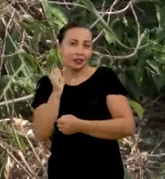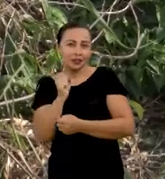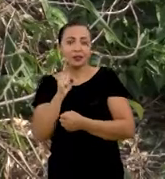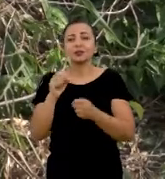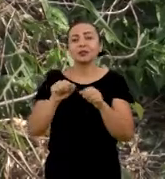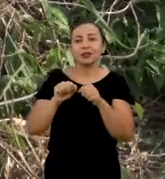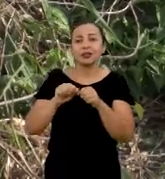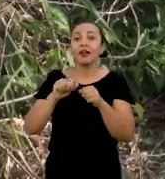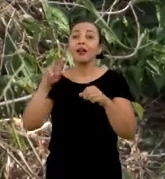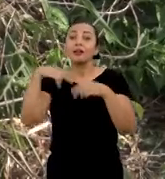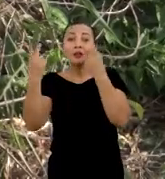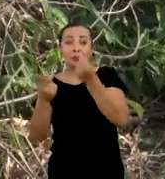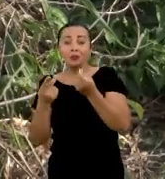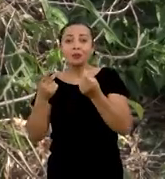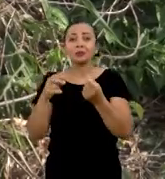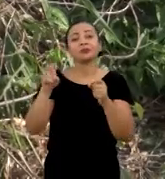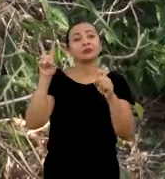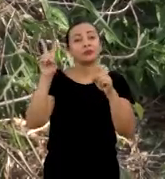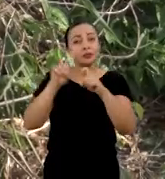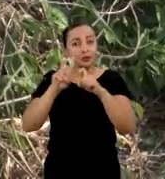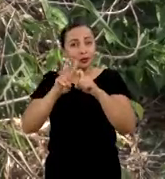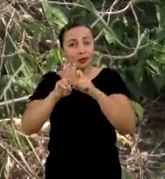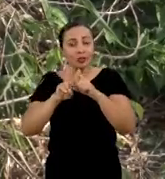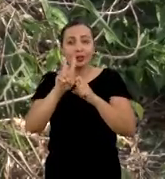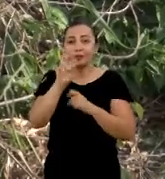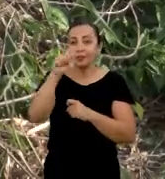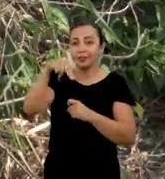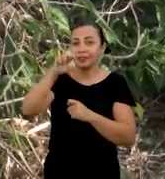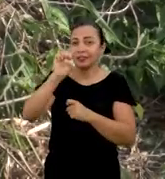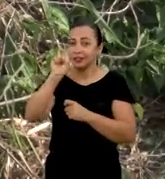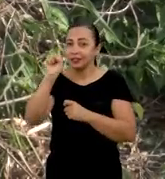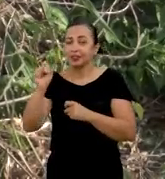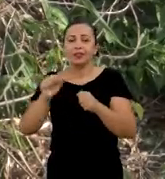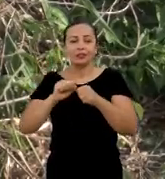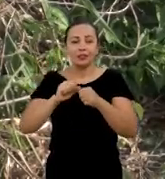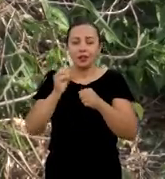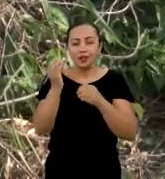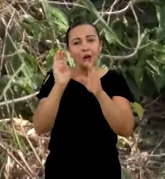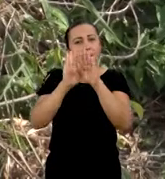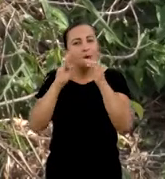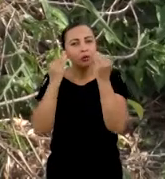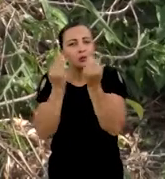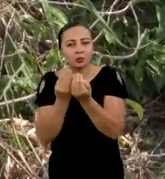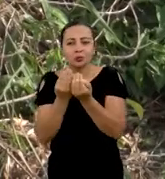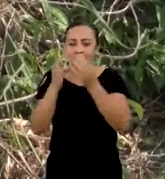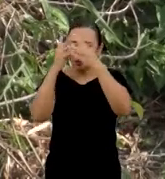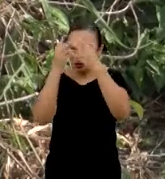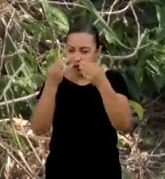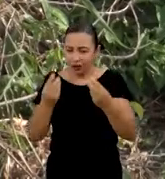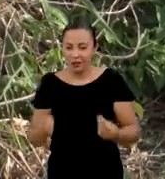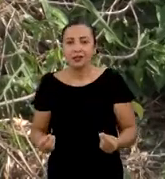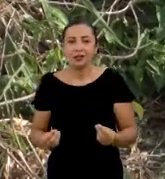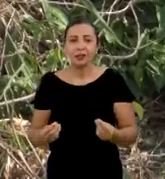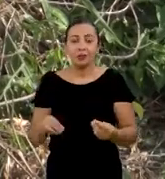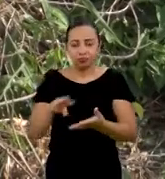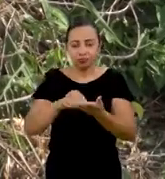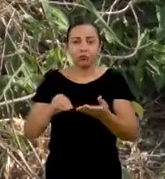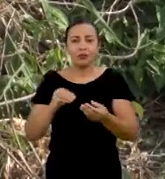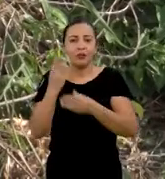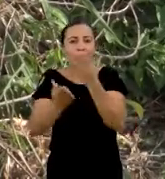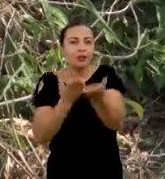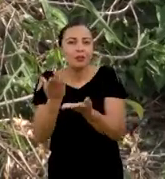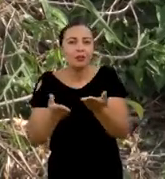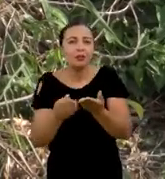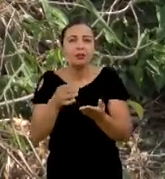Vanessa ela fez uma substância líquida É como esse extrato e fez um tratamento